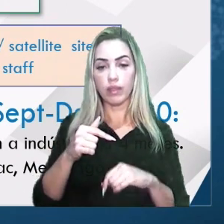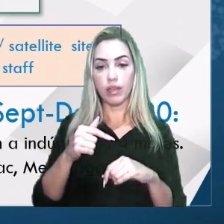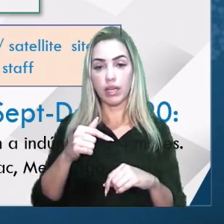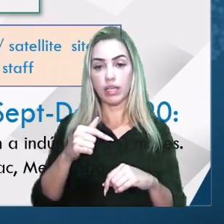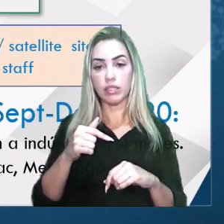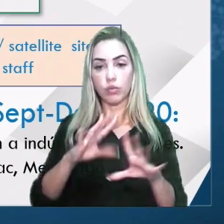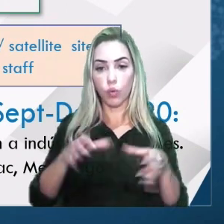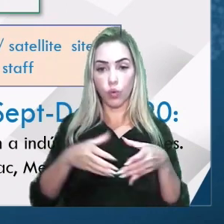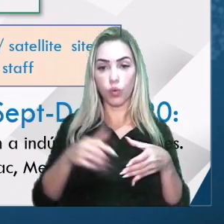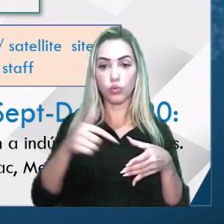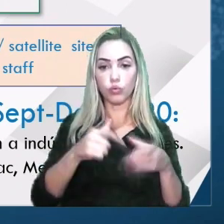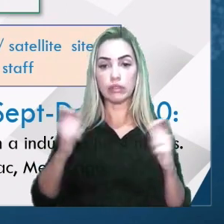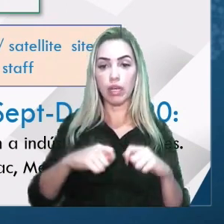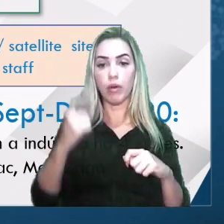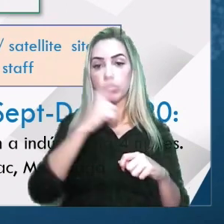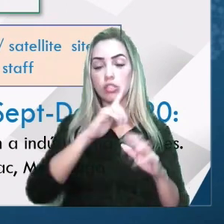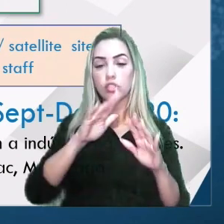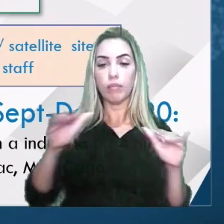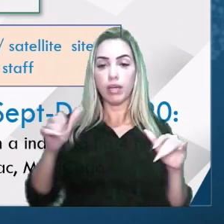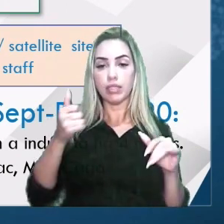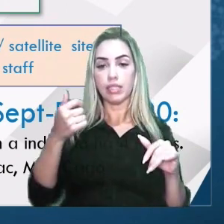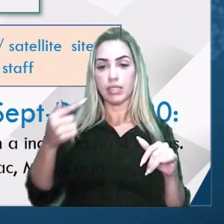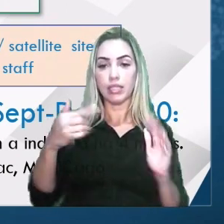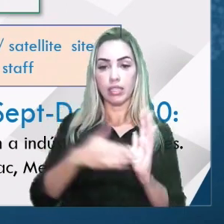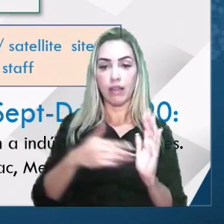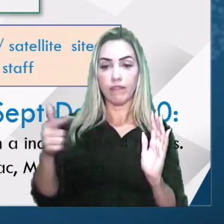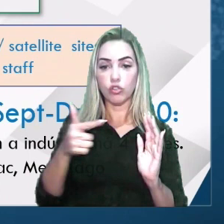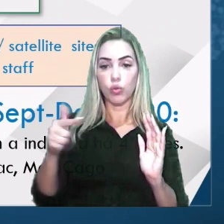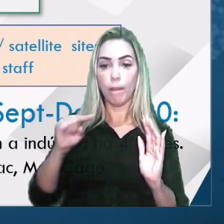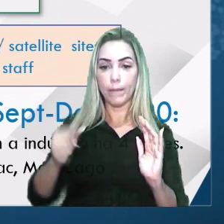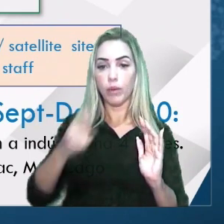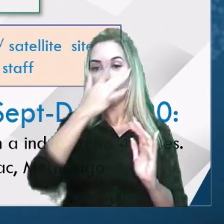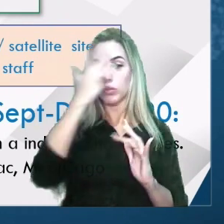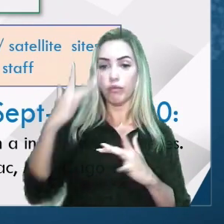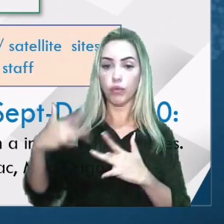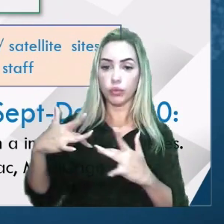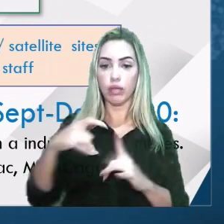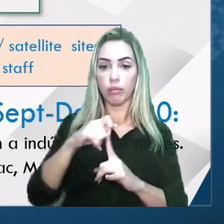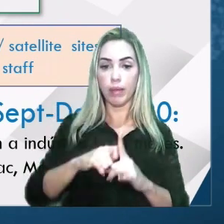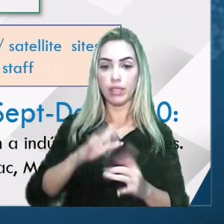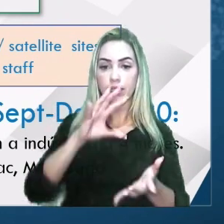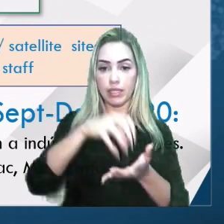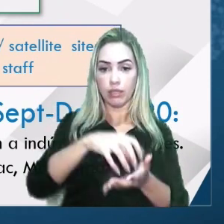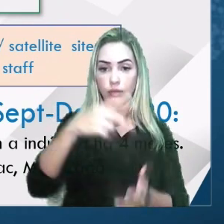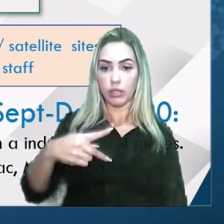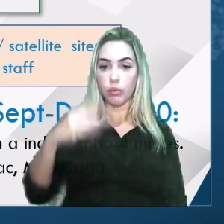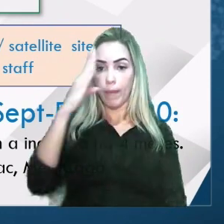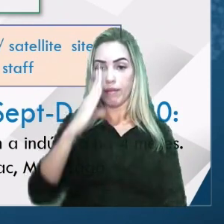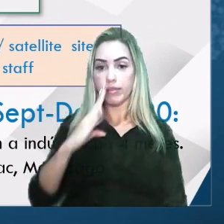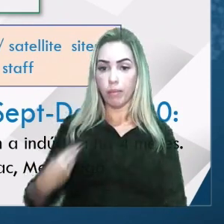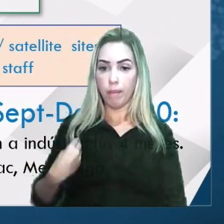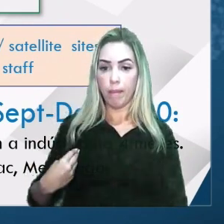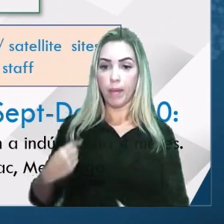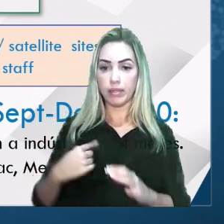conjunto, poderíamos recrutar de 17 a 22 mil voluntários mês nesses centros. O Brasil fez parte disso, com